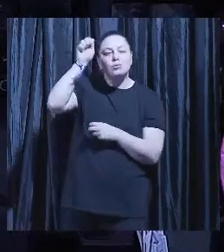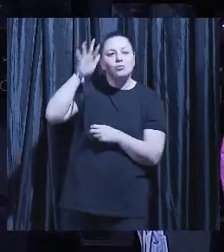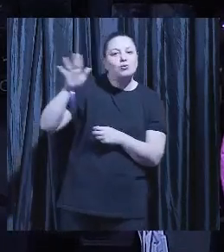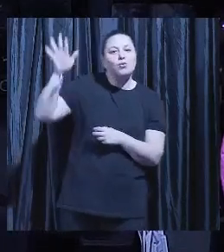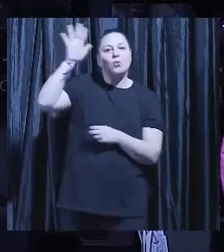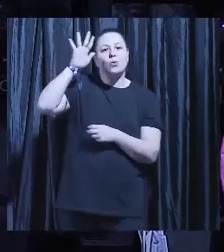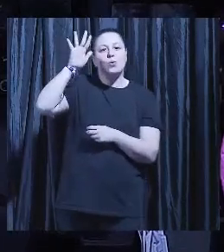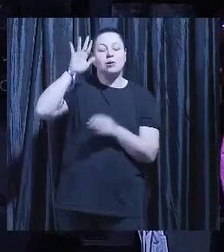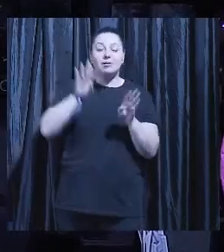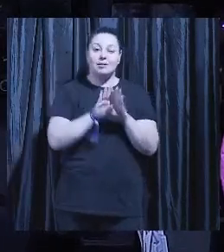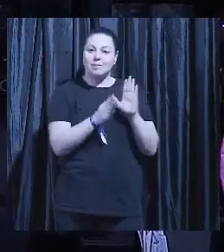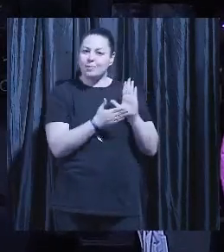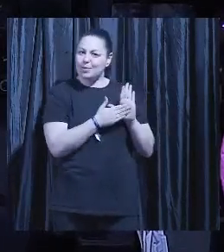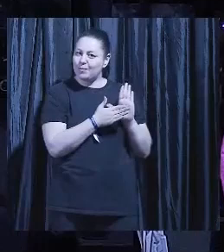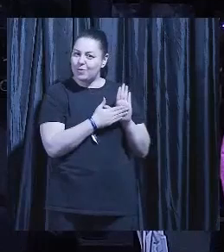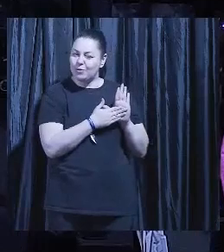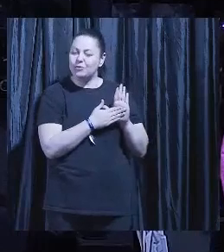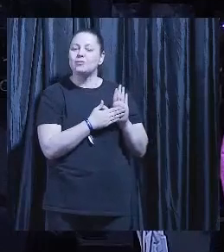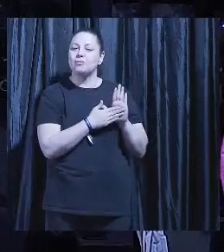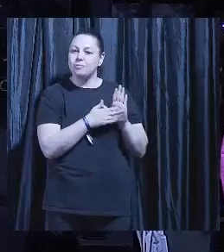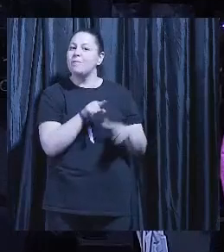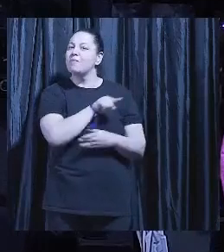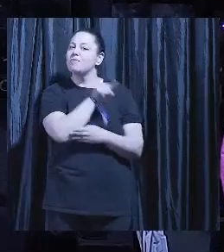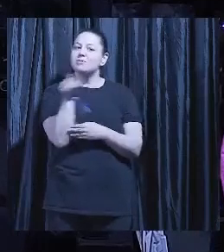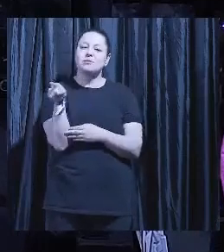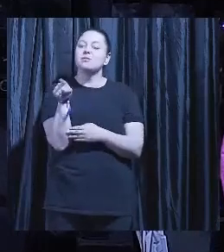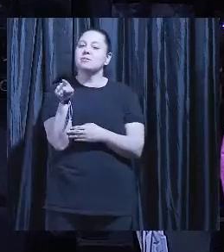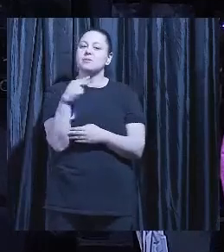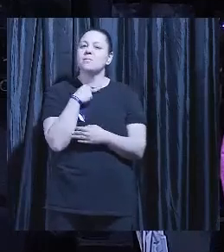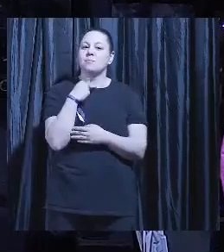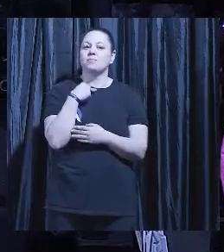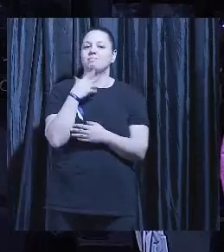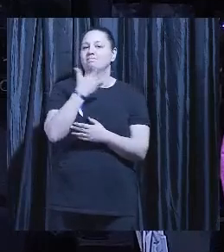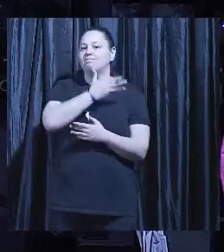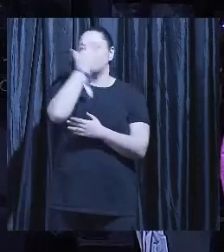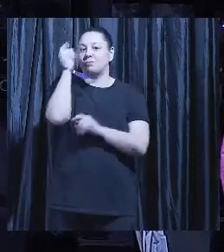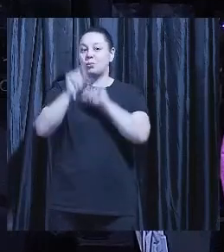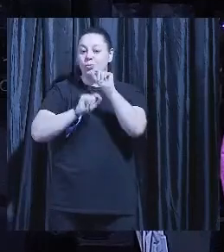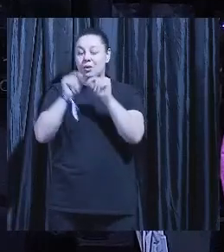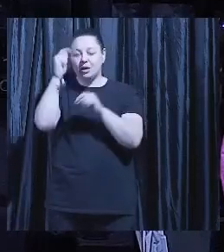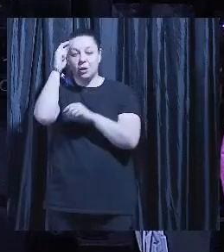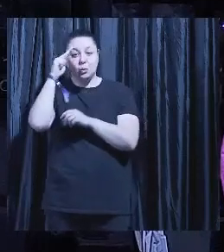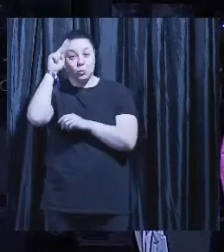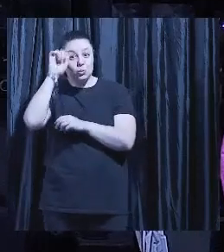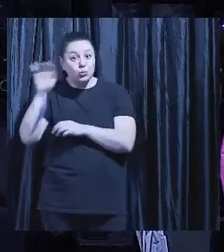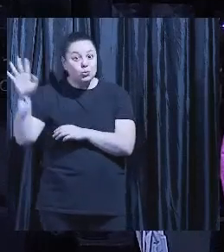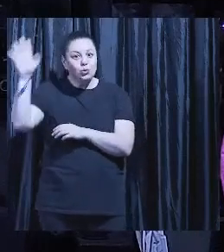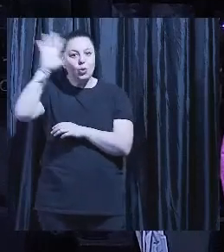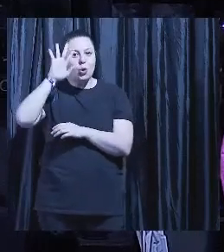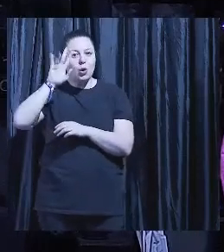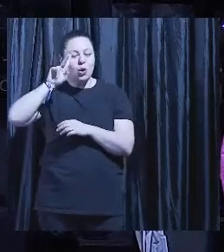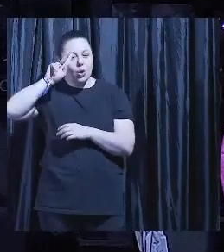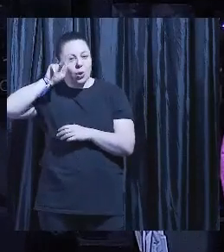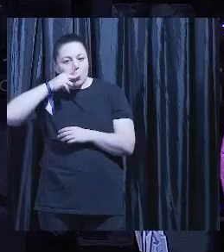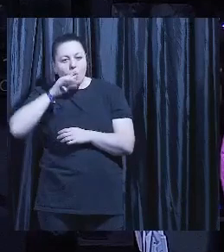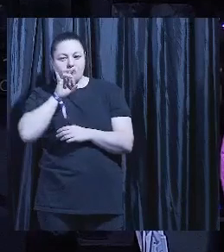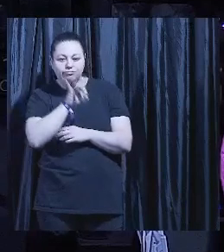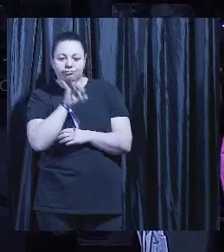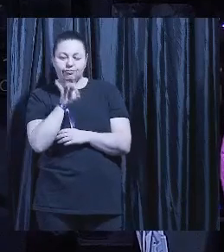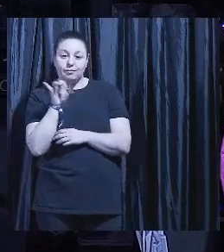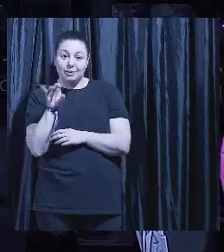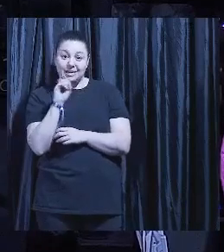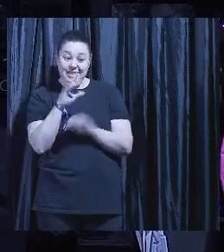do propósito, para que vocês não esqueçam que o sonho é voltado para vocês e o propósito é voltado para algo